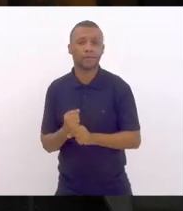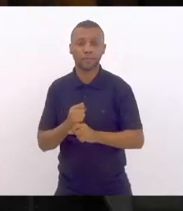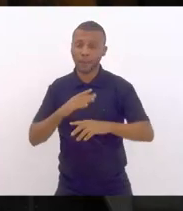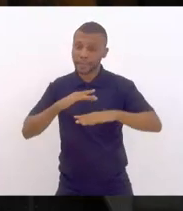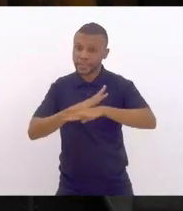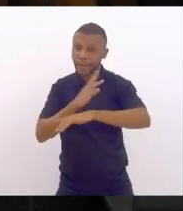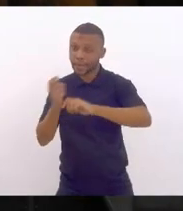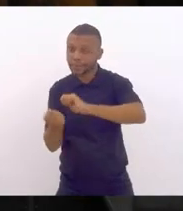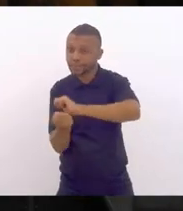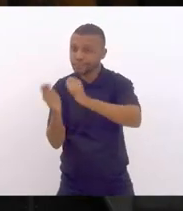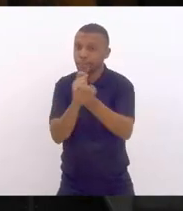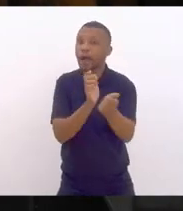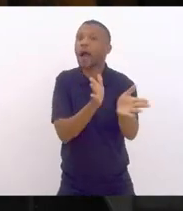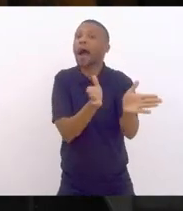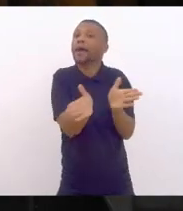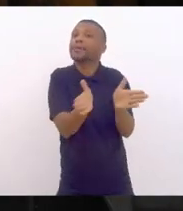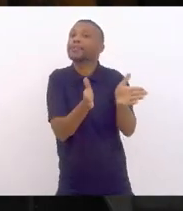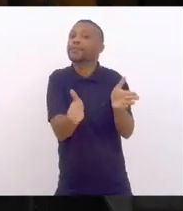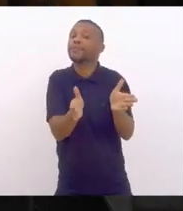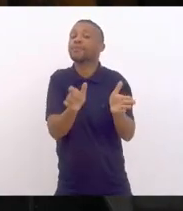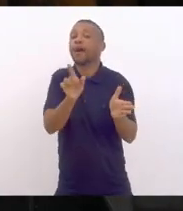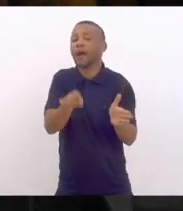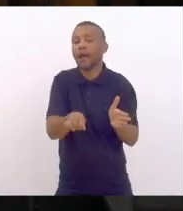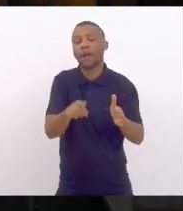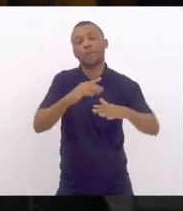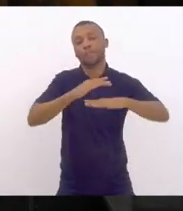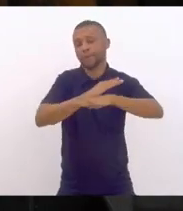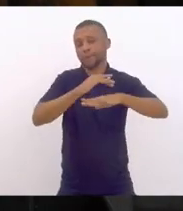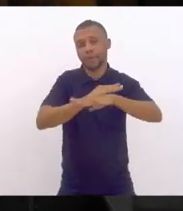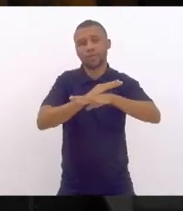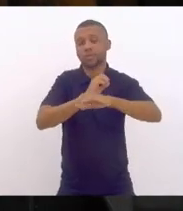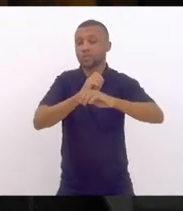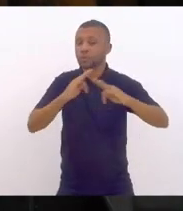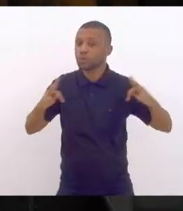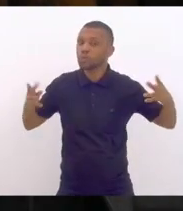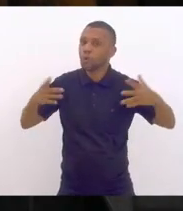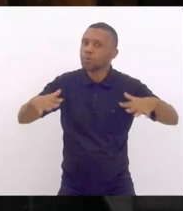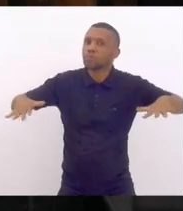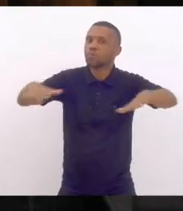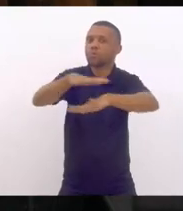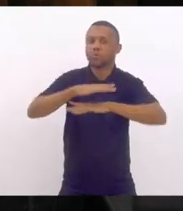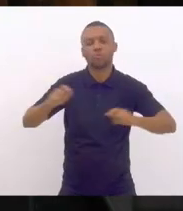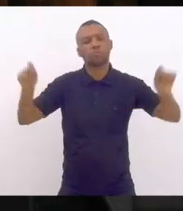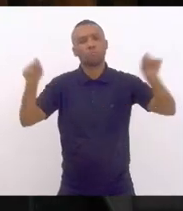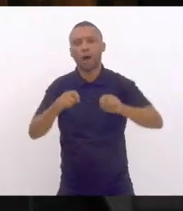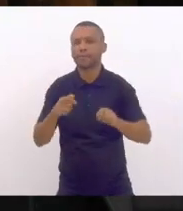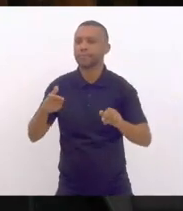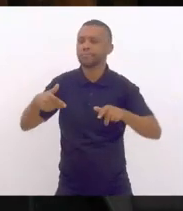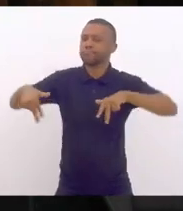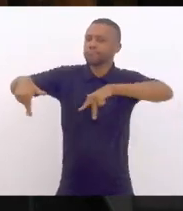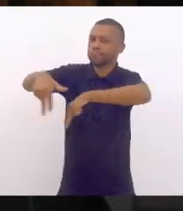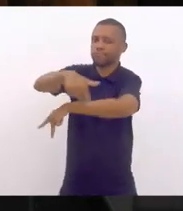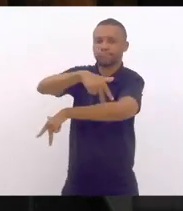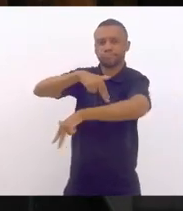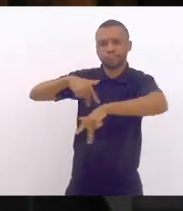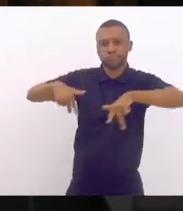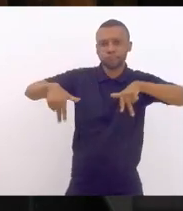aquelas que todos podem transitar Principalmente